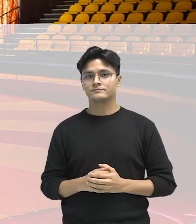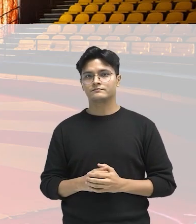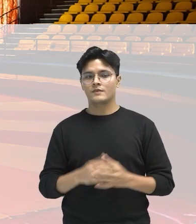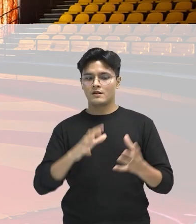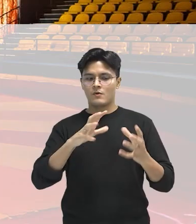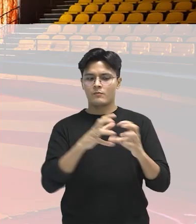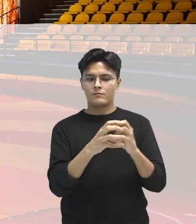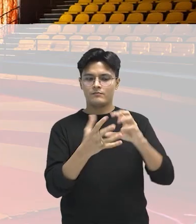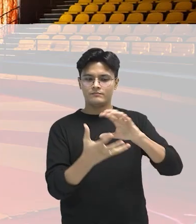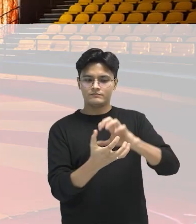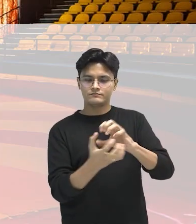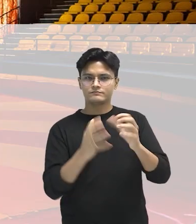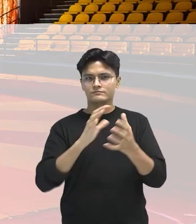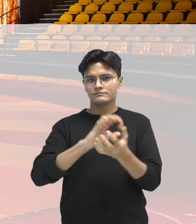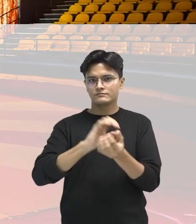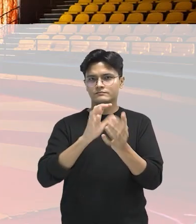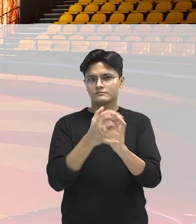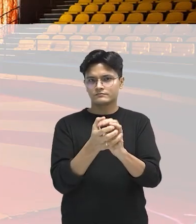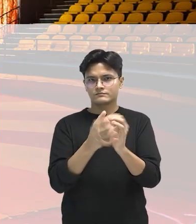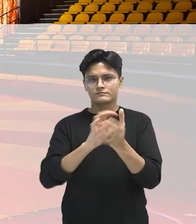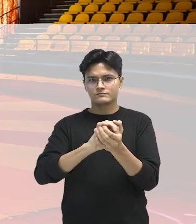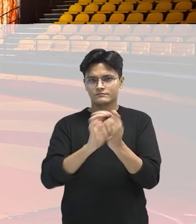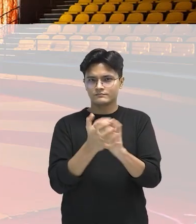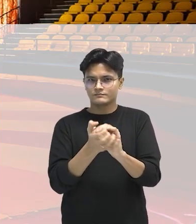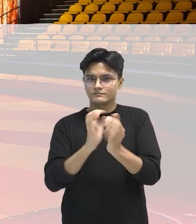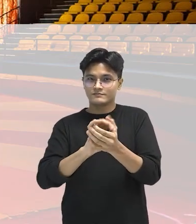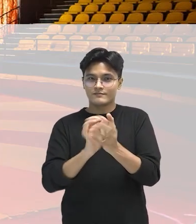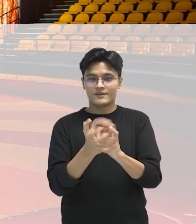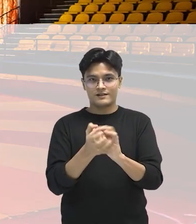vai amassar essa folha. Amassem.